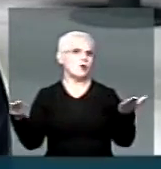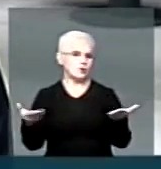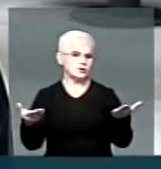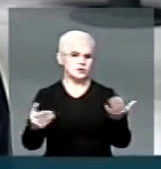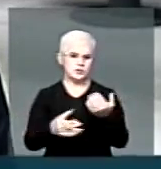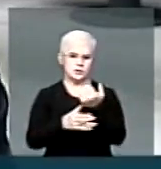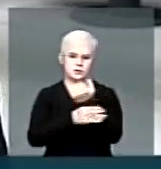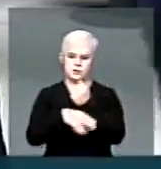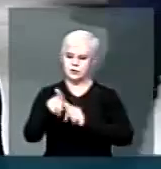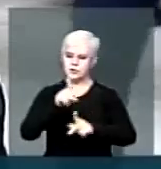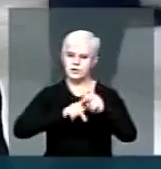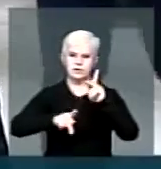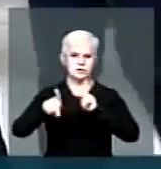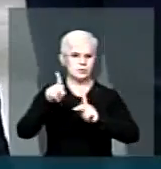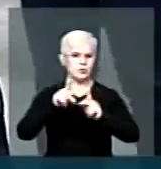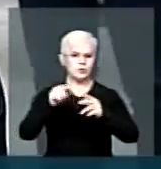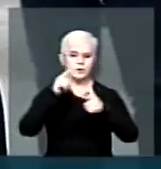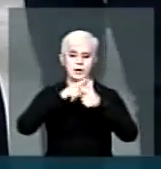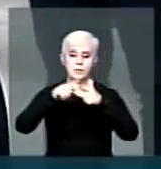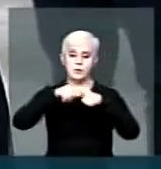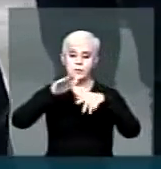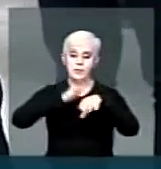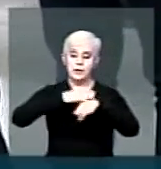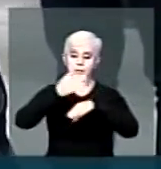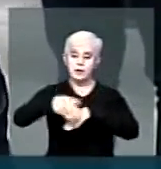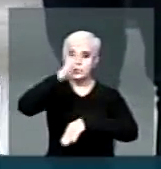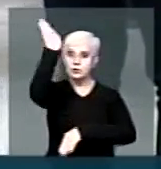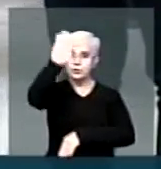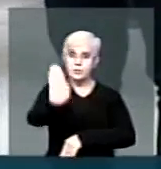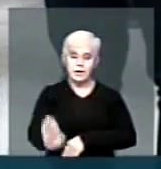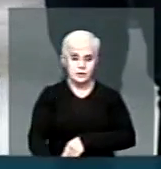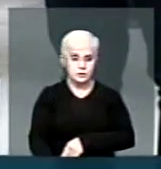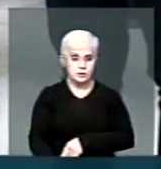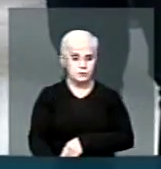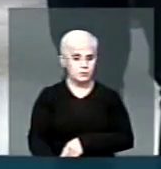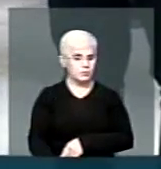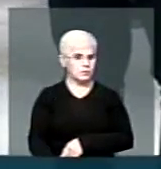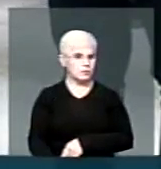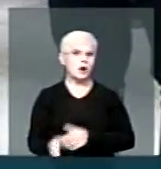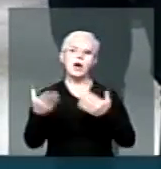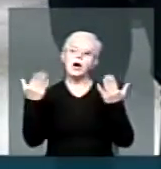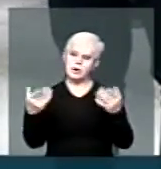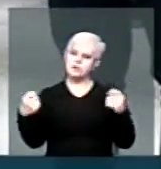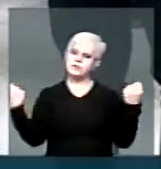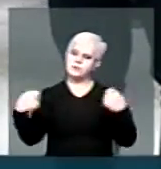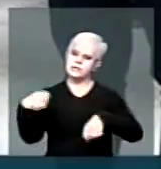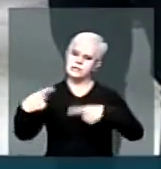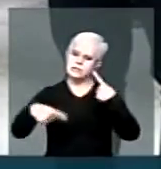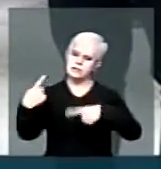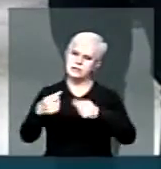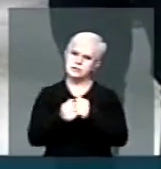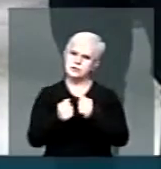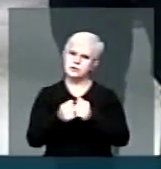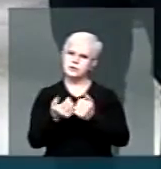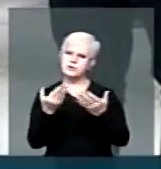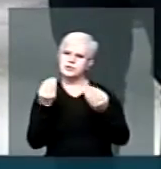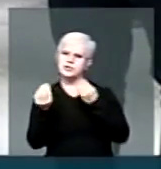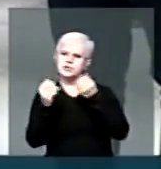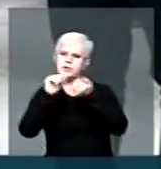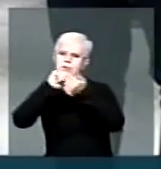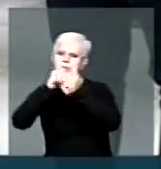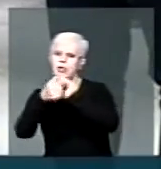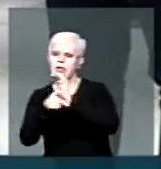segurança pública é problema do Brasil. Por isso eu acho que já é oportuno discutir a conveniência ou não